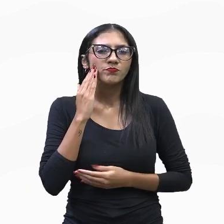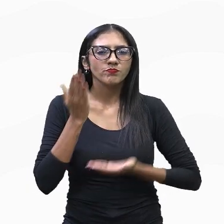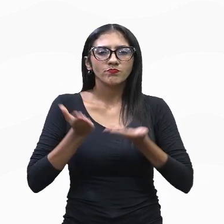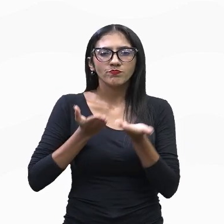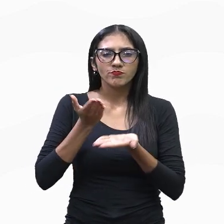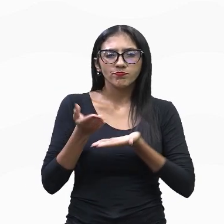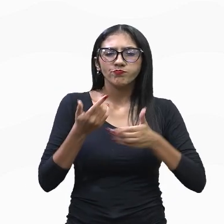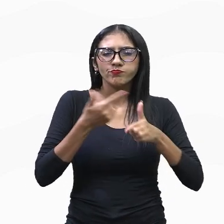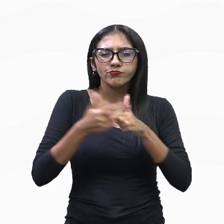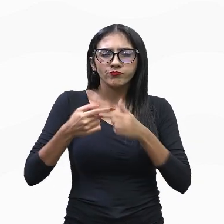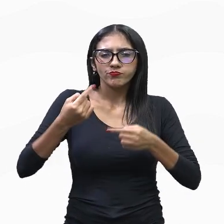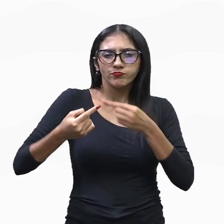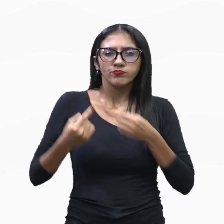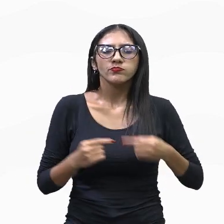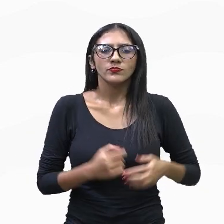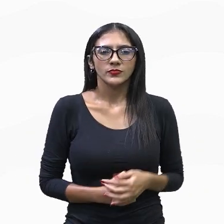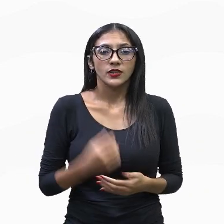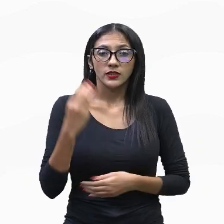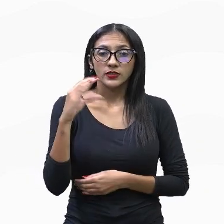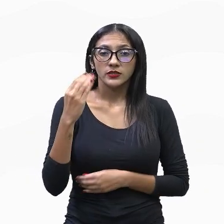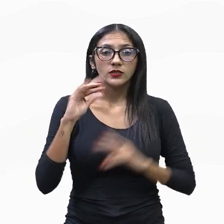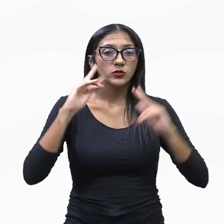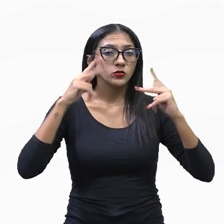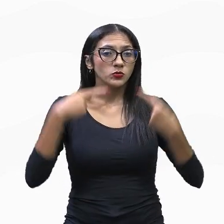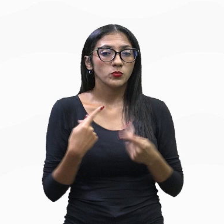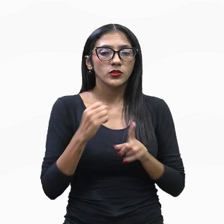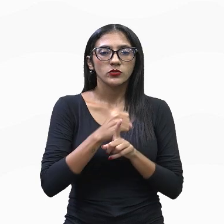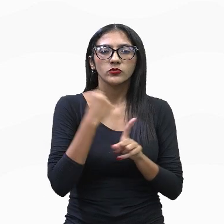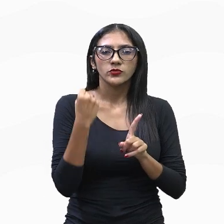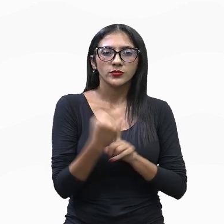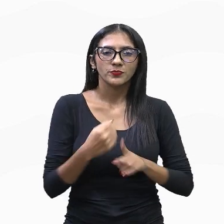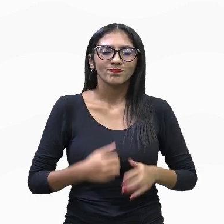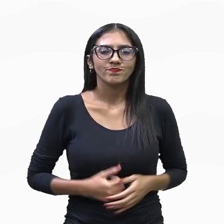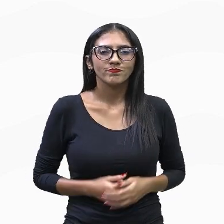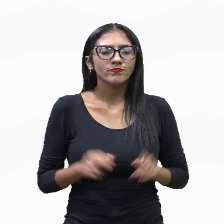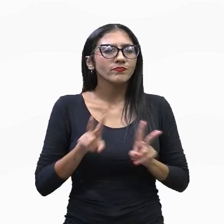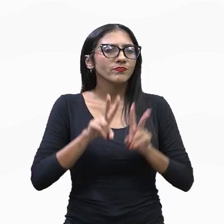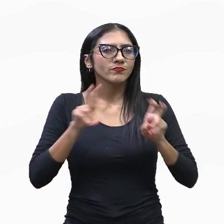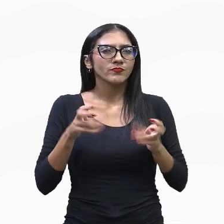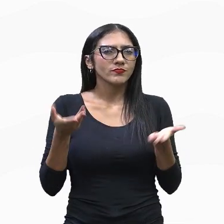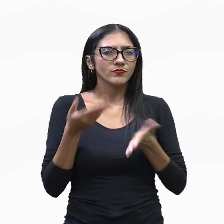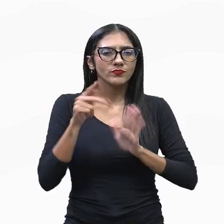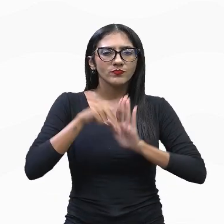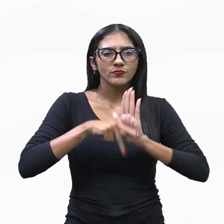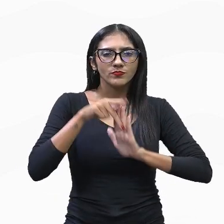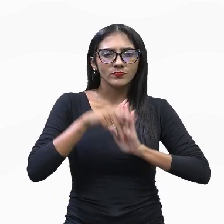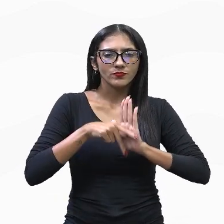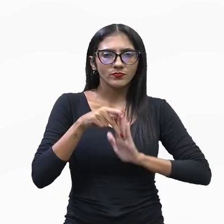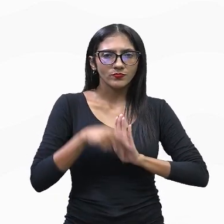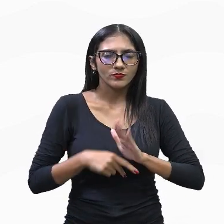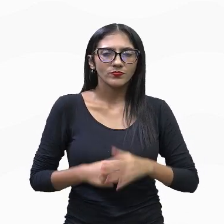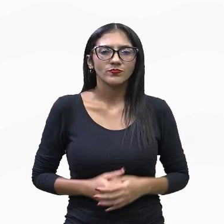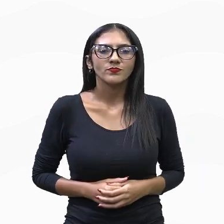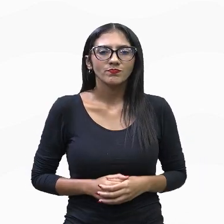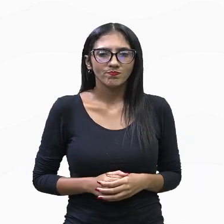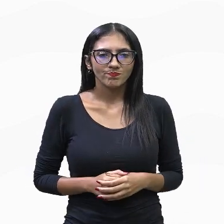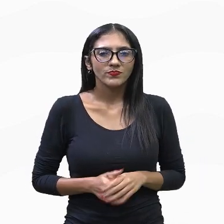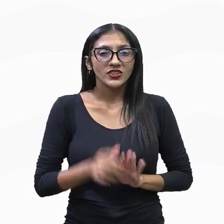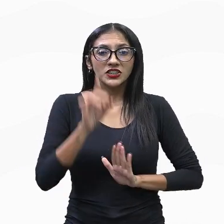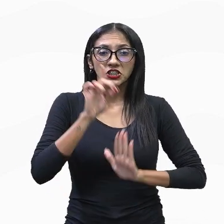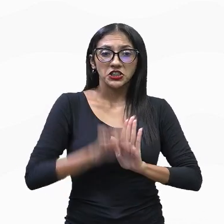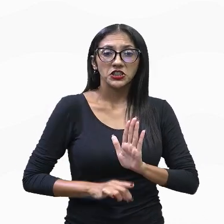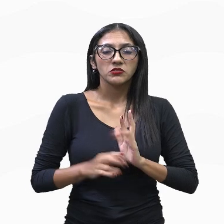conflitos. Ciências humanas e sociais aplicadas. Tema do projeto de hoje, ou dessa unidade 3, direitos